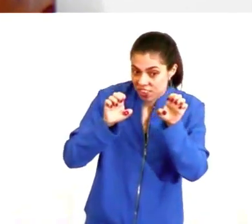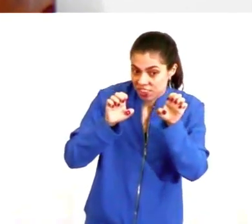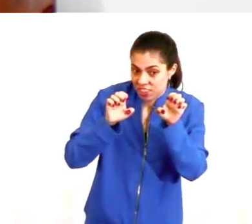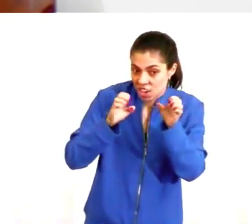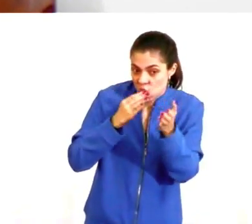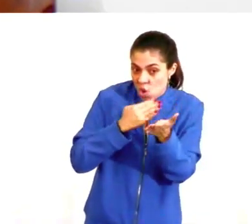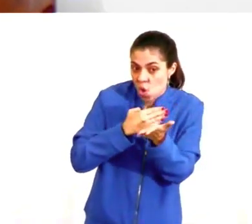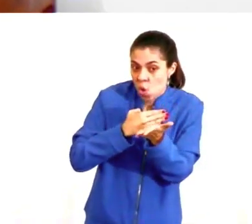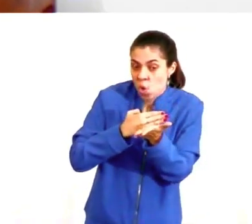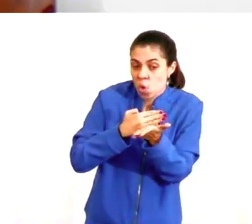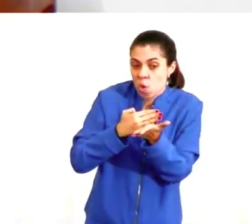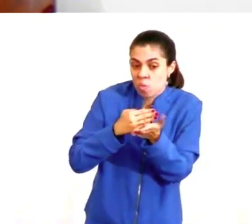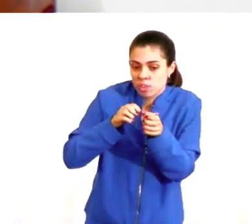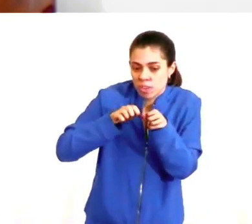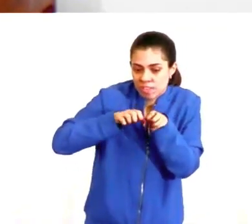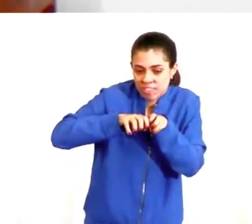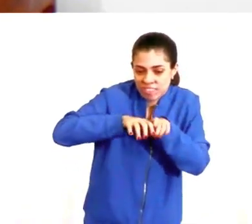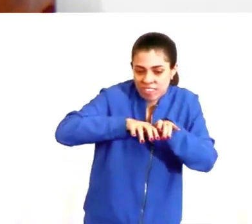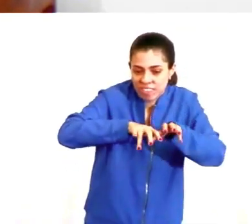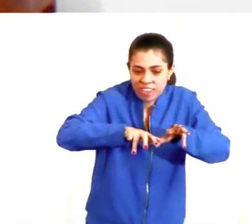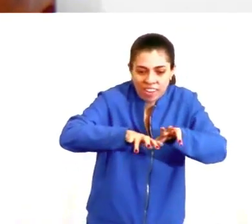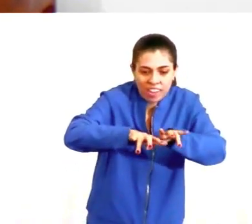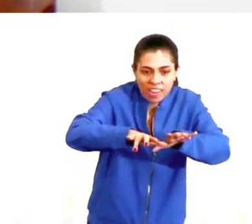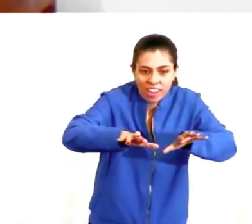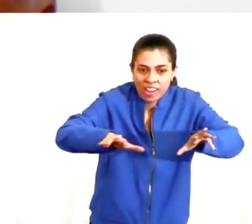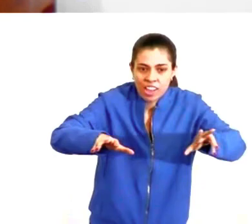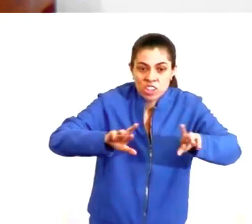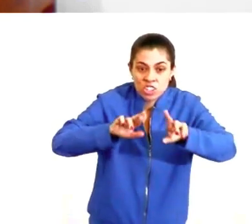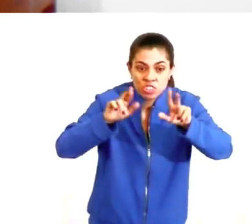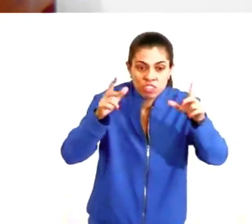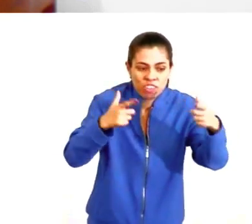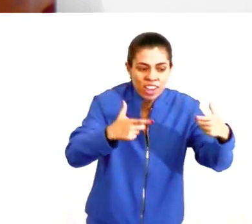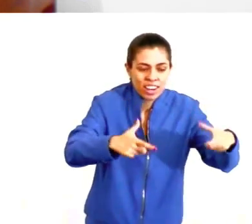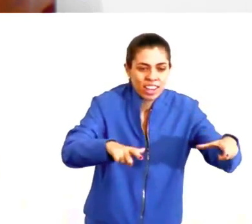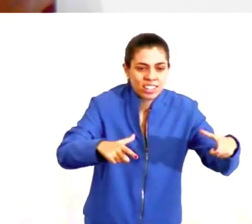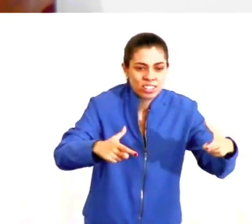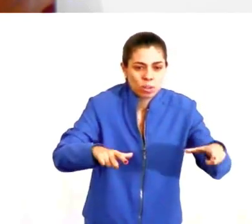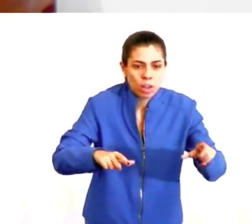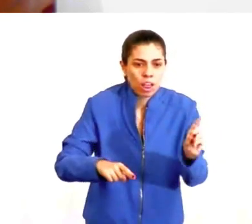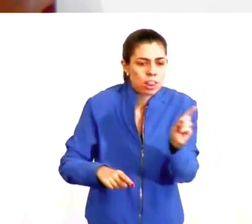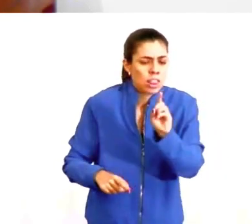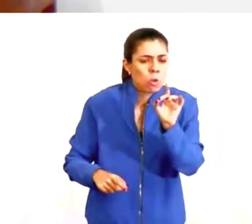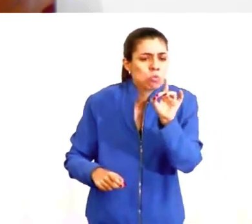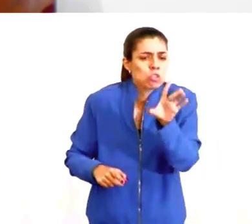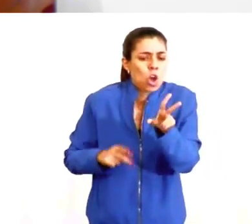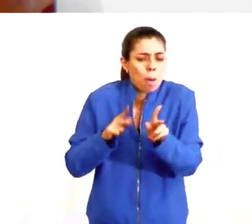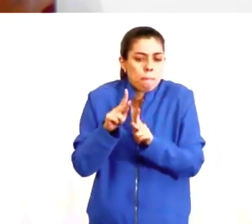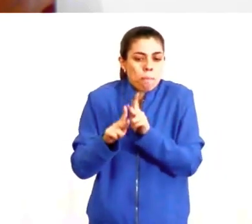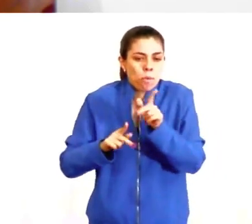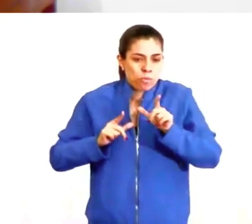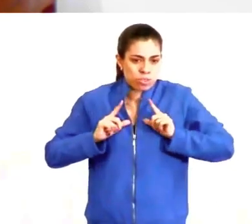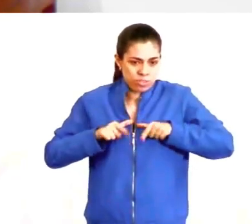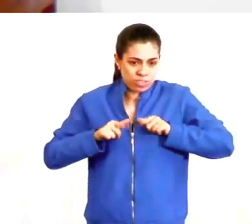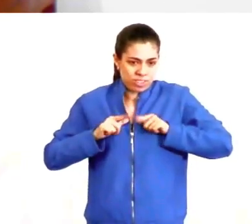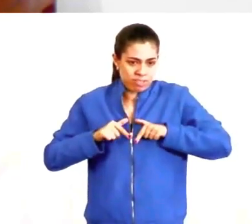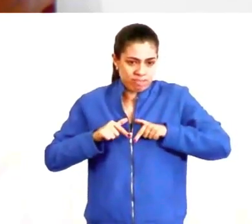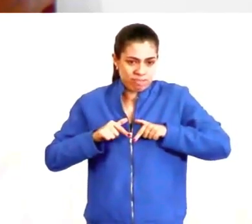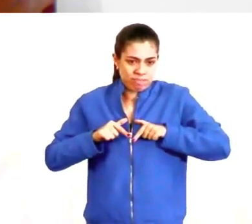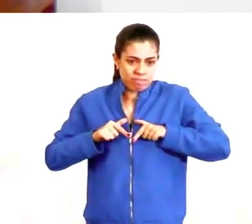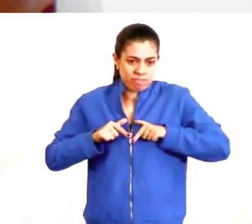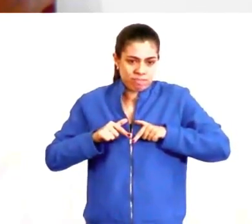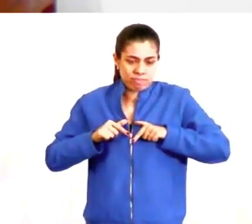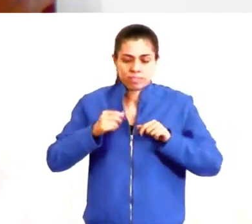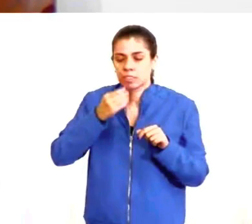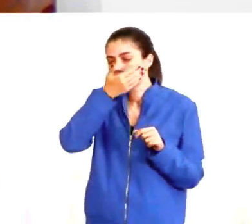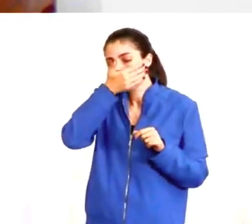terreno escuro do ponto de vista dos judeus, para os judeus, terras estranhas.